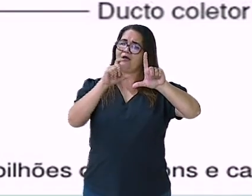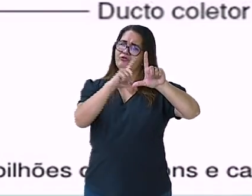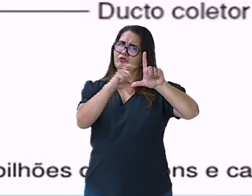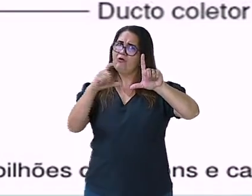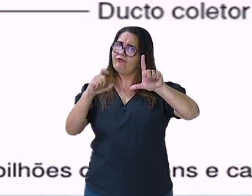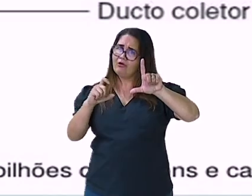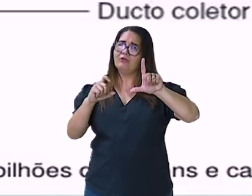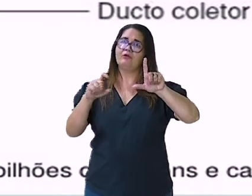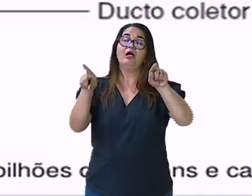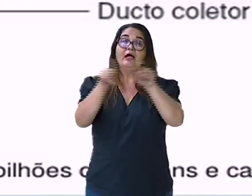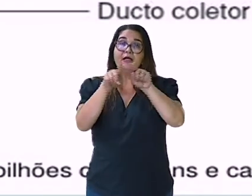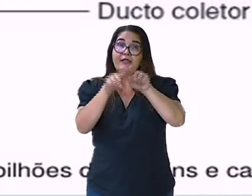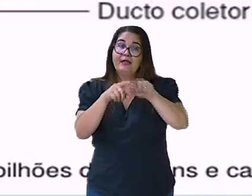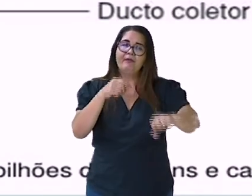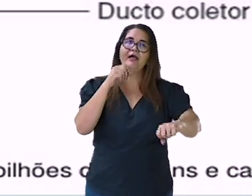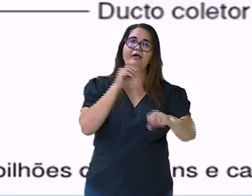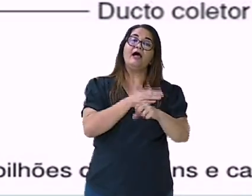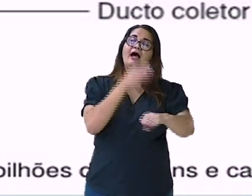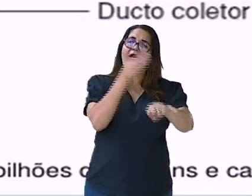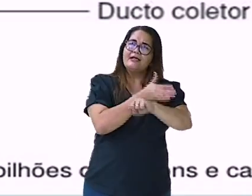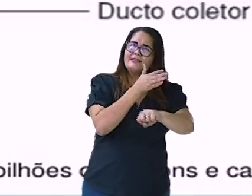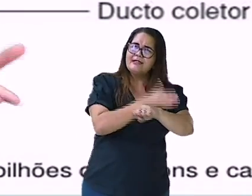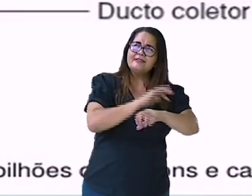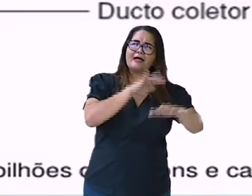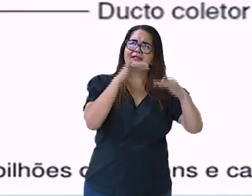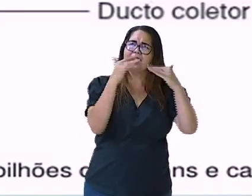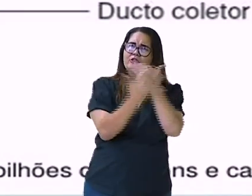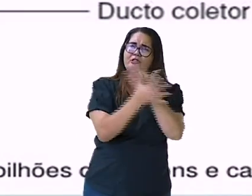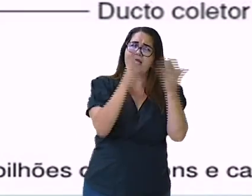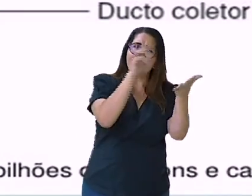tela. Vai acessar nossas redes sociais